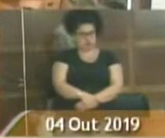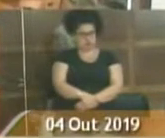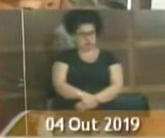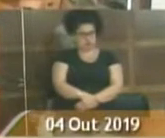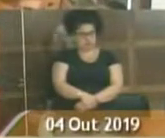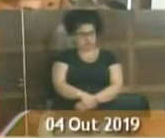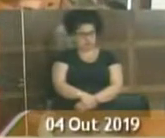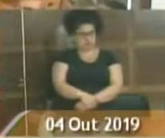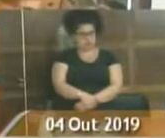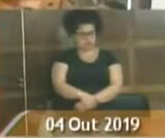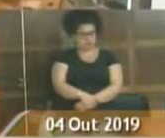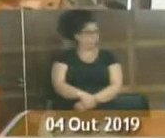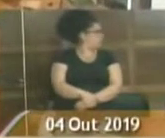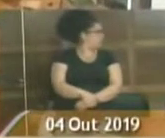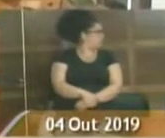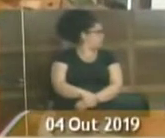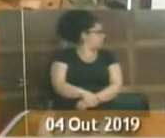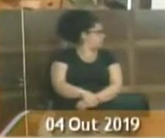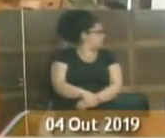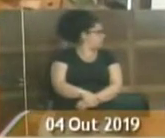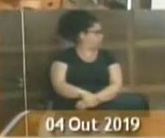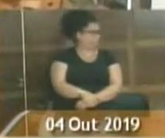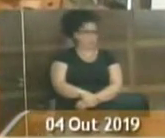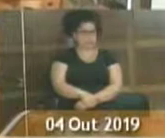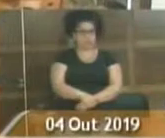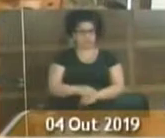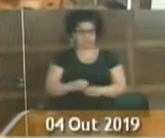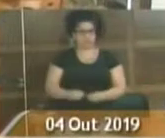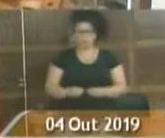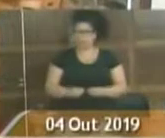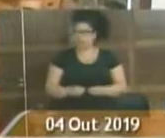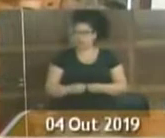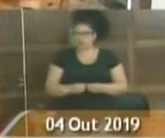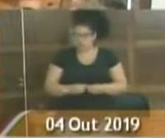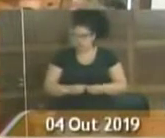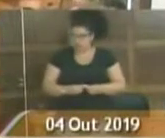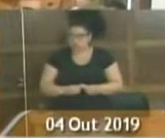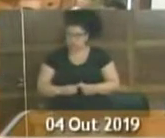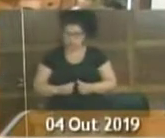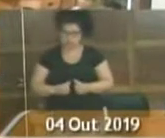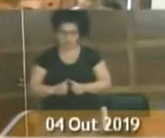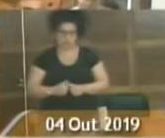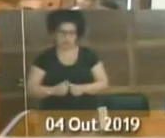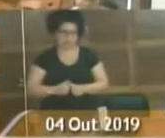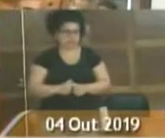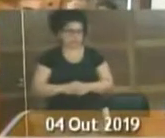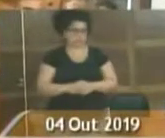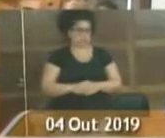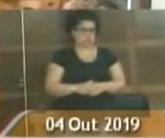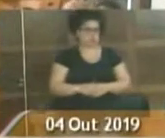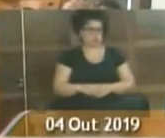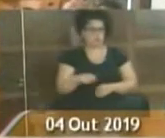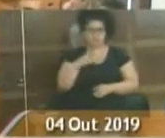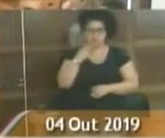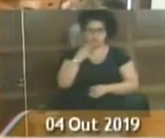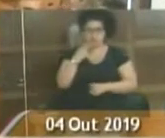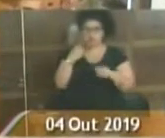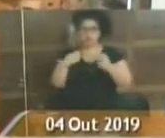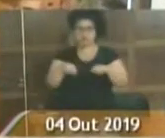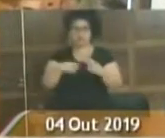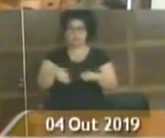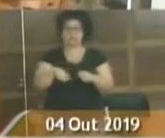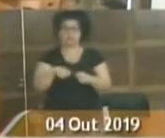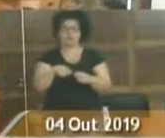E outra coisa também que, olha só, deixa eu explicar uma coisa para vocês. O que acontece também que é complicado? Por isso que eu falo que tem que ter